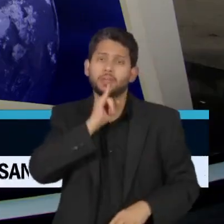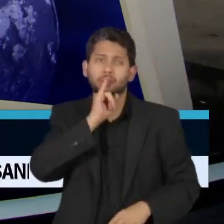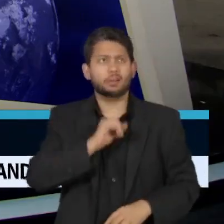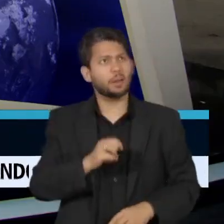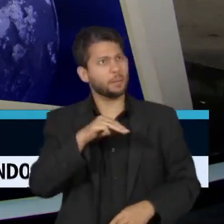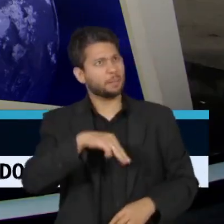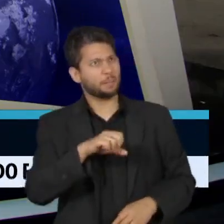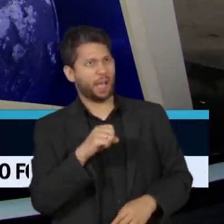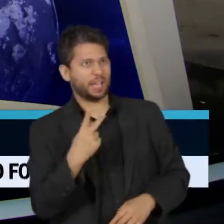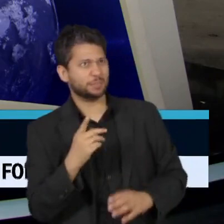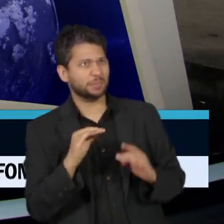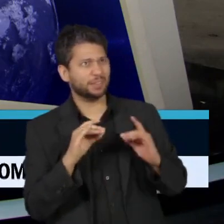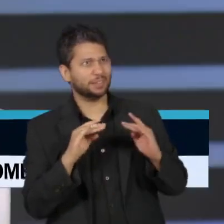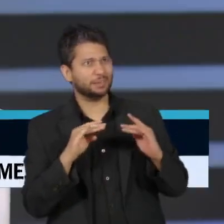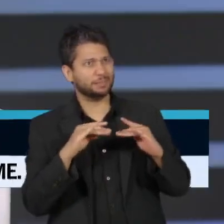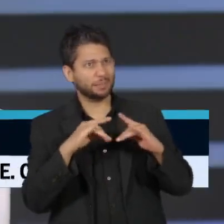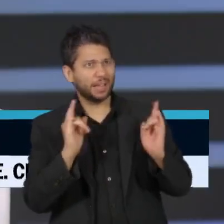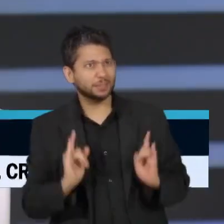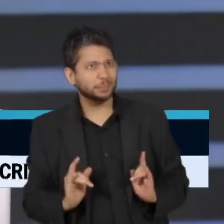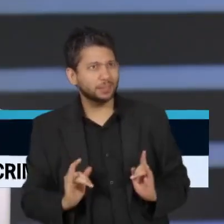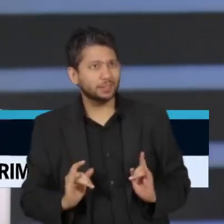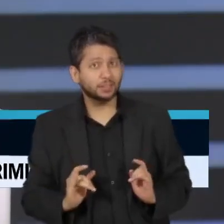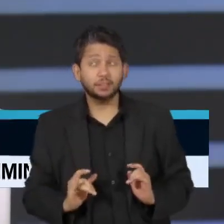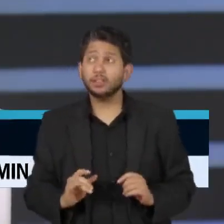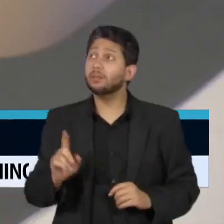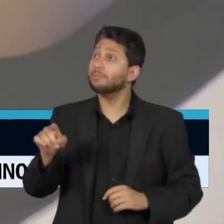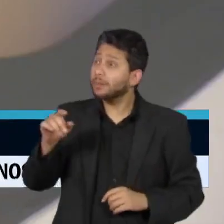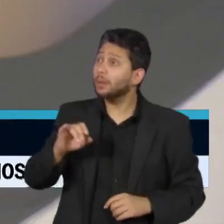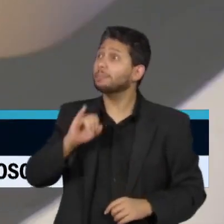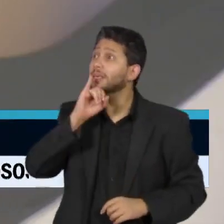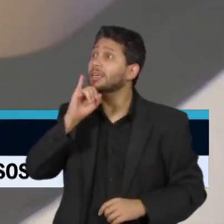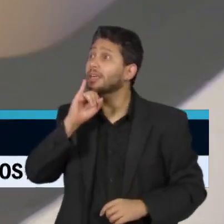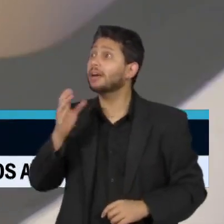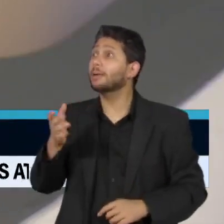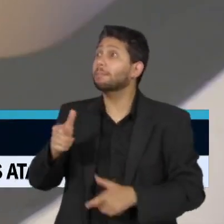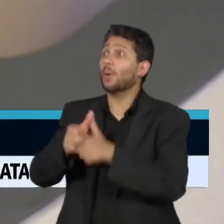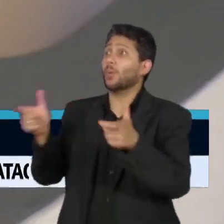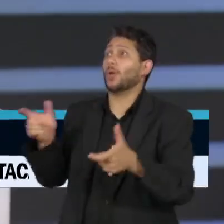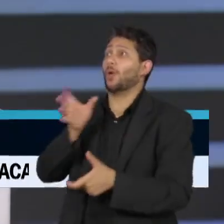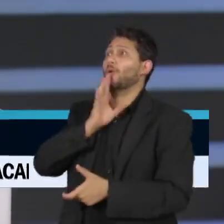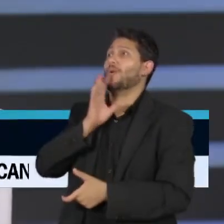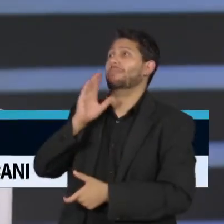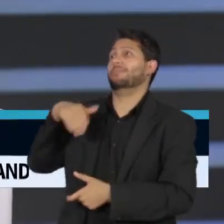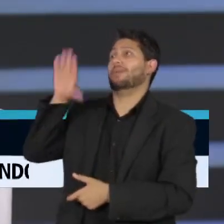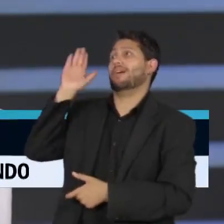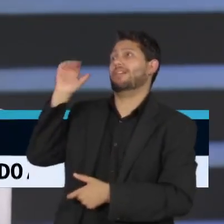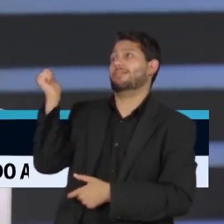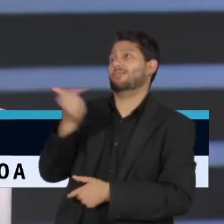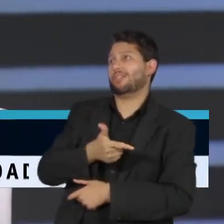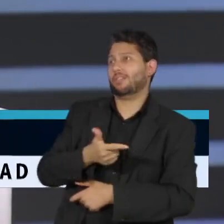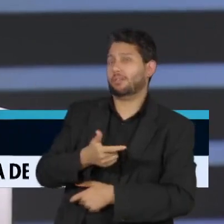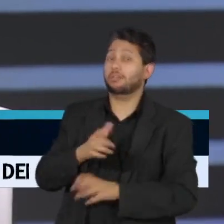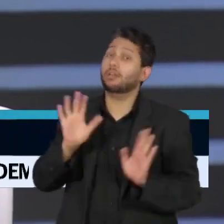MASP? Acho que até ganha, porque todo mundo conhece o Museu do Ipiranga. Eu me lembro,